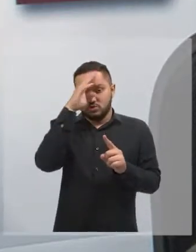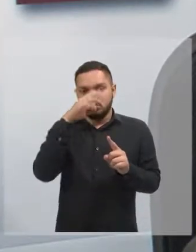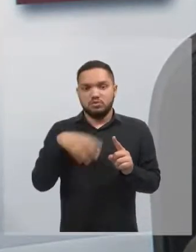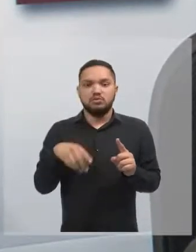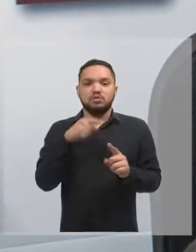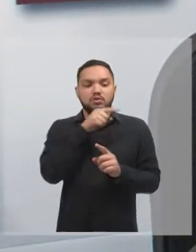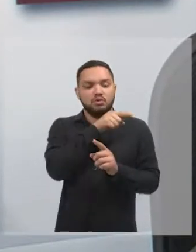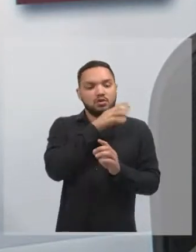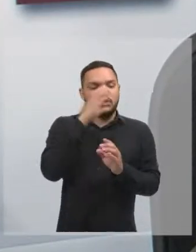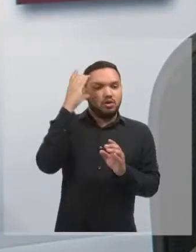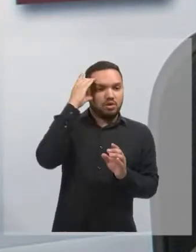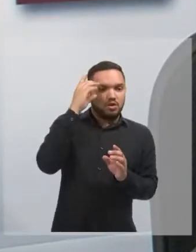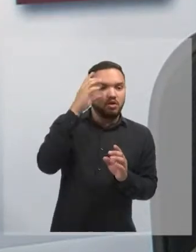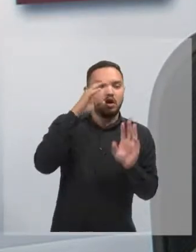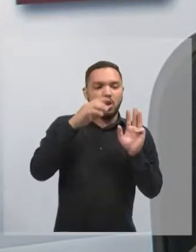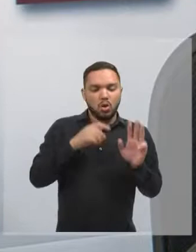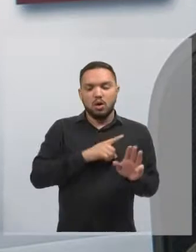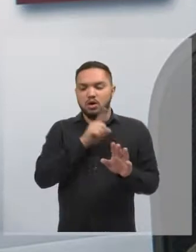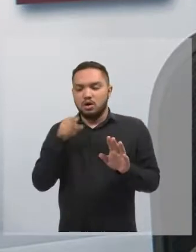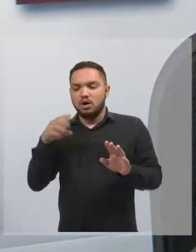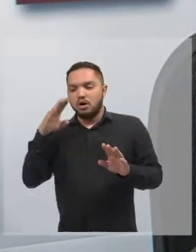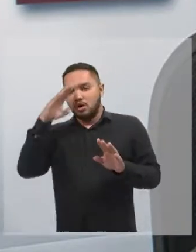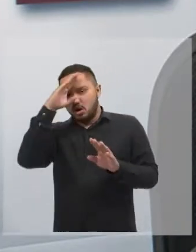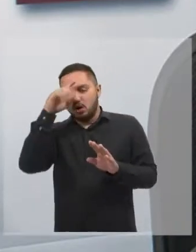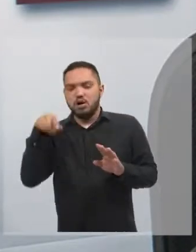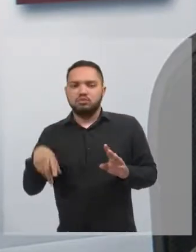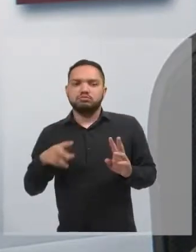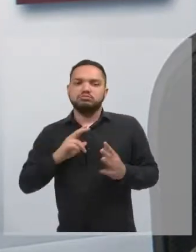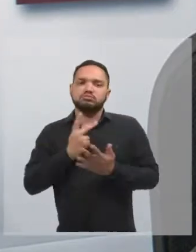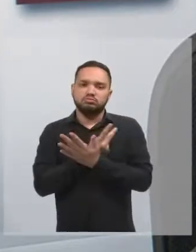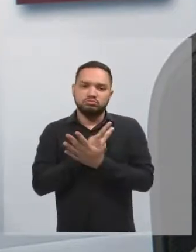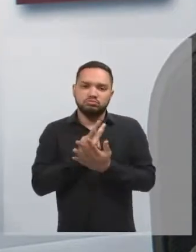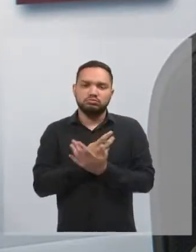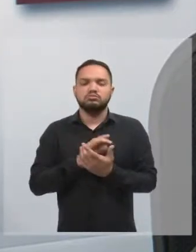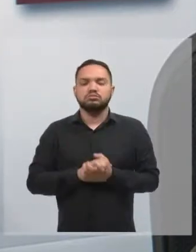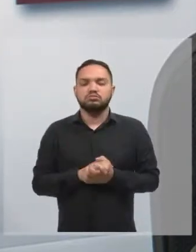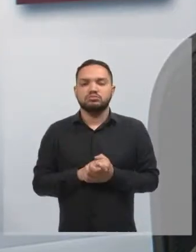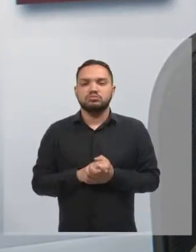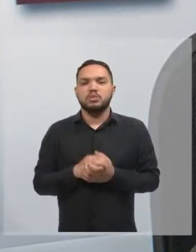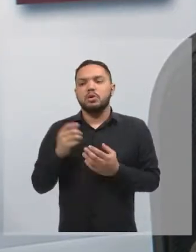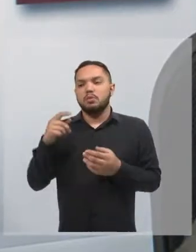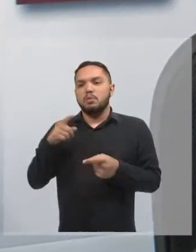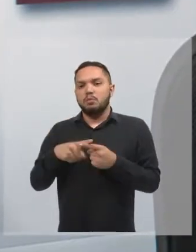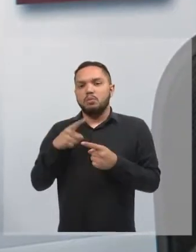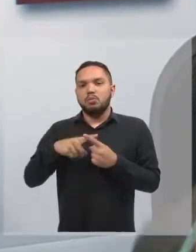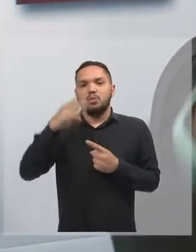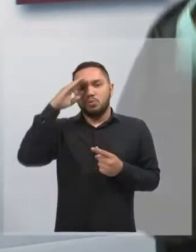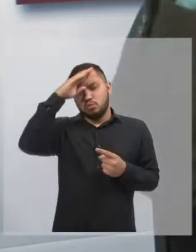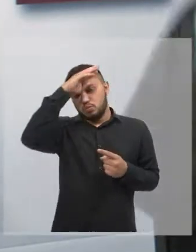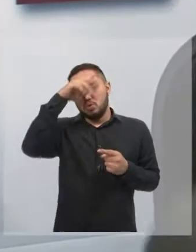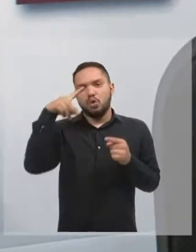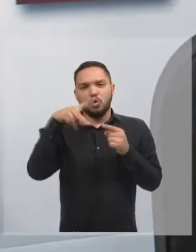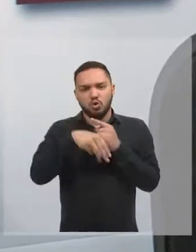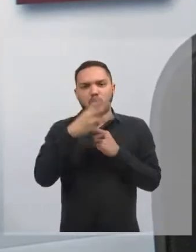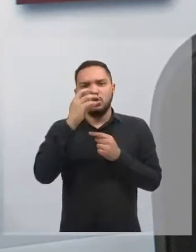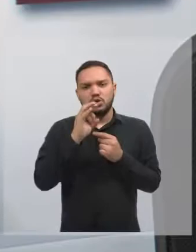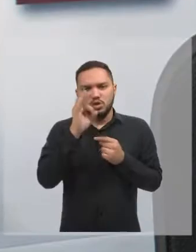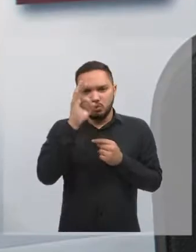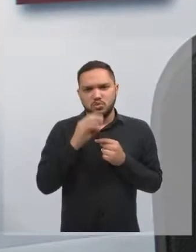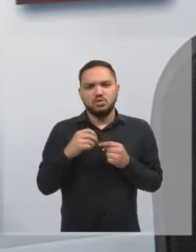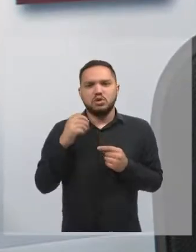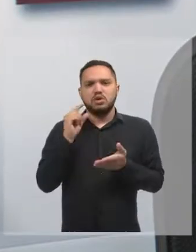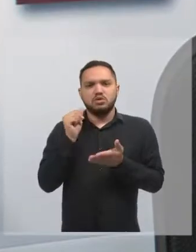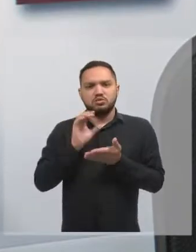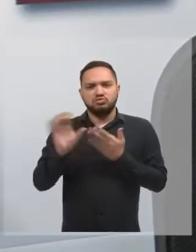atual são equivocados. Esses cortes que estão acontecendo, Paulo, foram de uma maneira muito abrupta. Tem